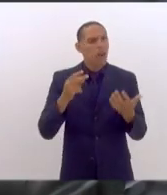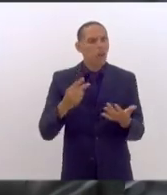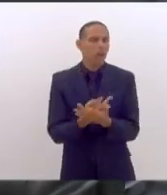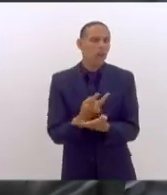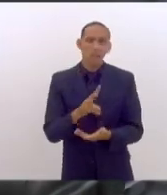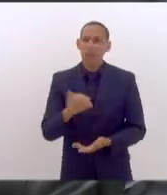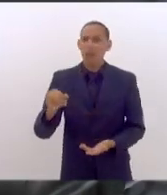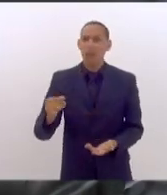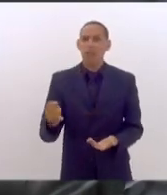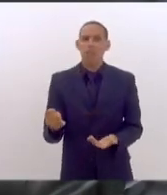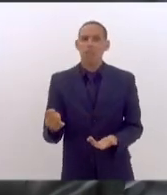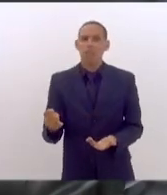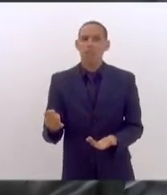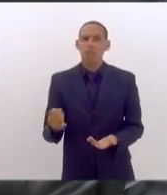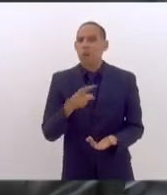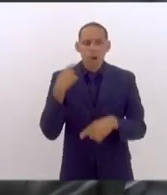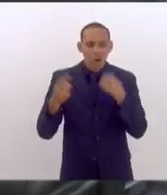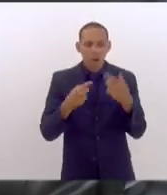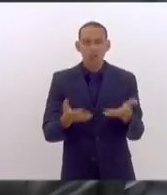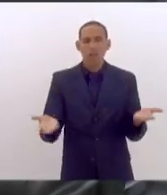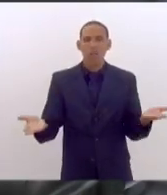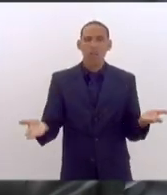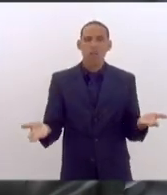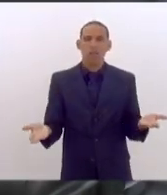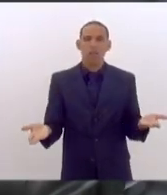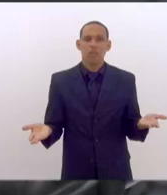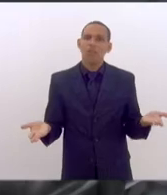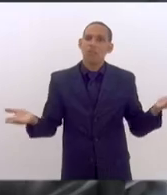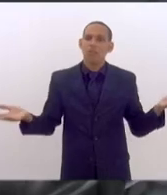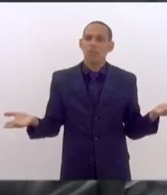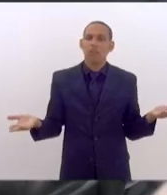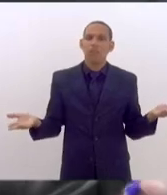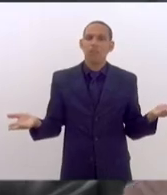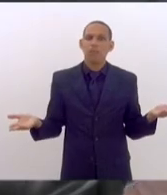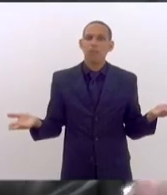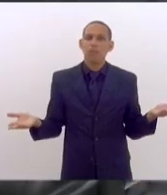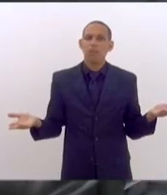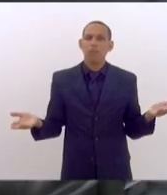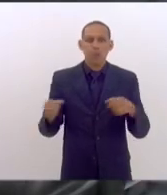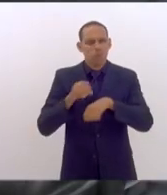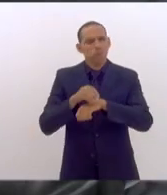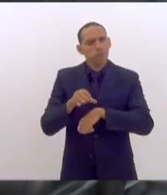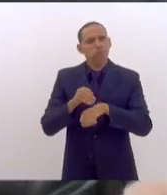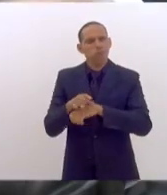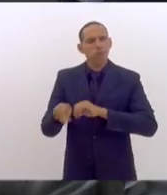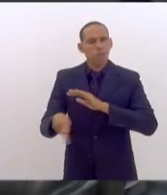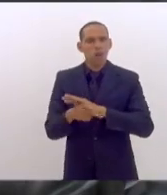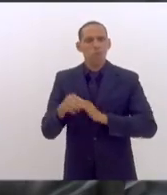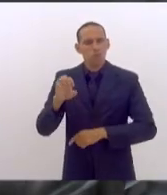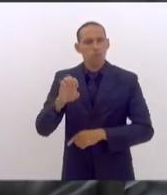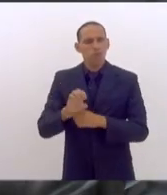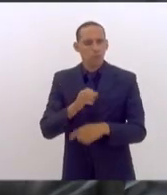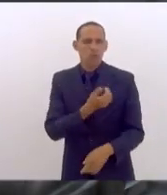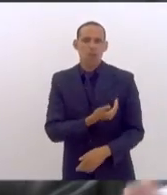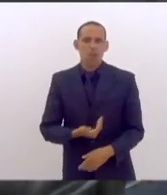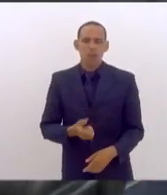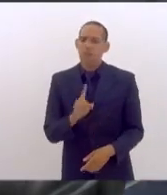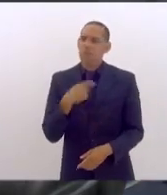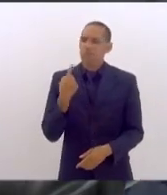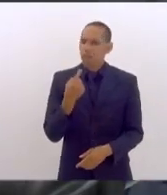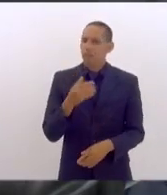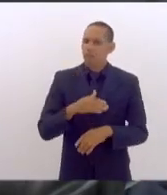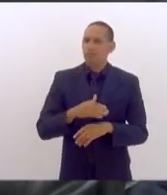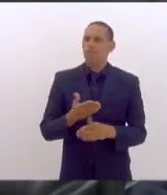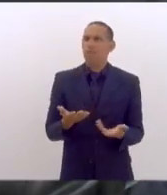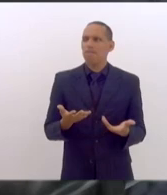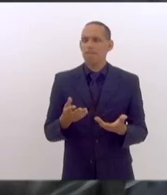a acabar acontecendo mortes bom então acho que na questão das recomendação do estádio para onde é que eu acho que nós podemos ser